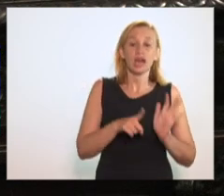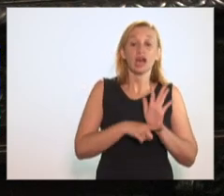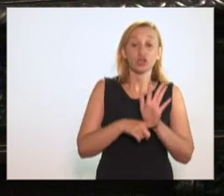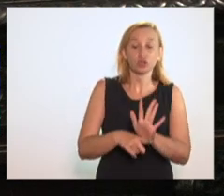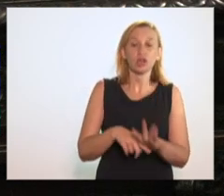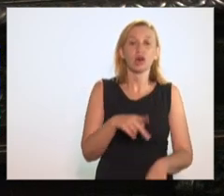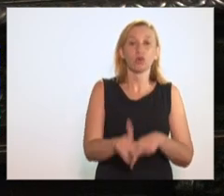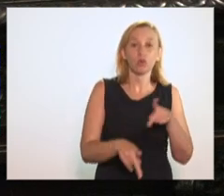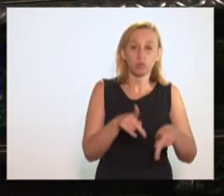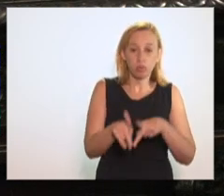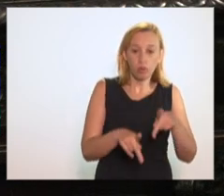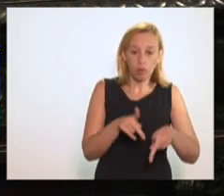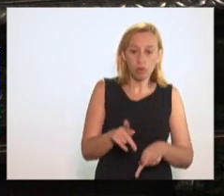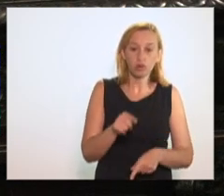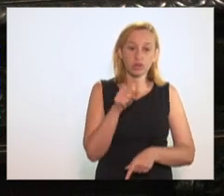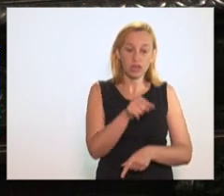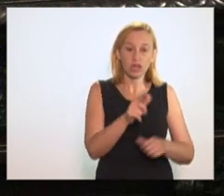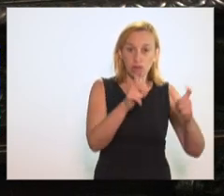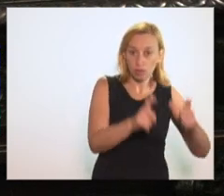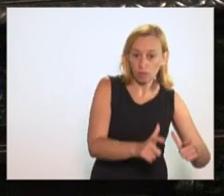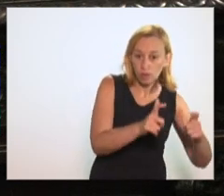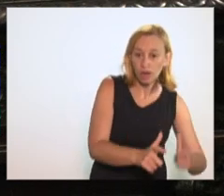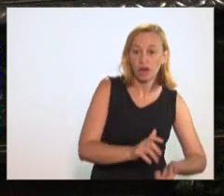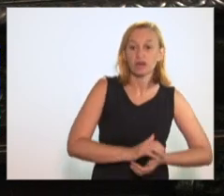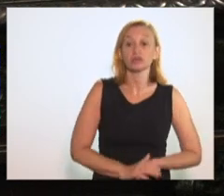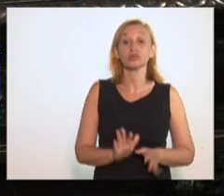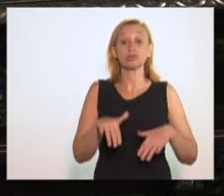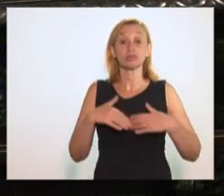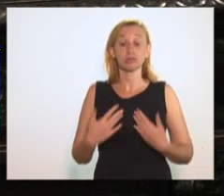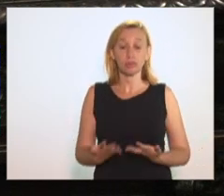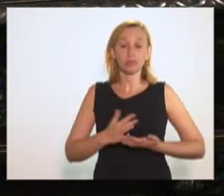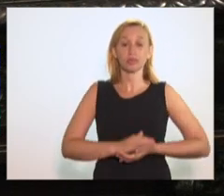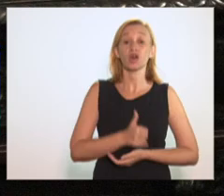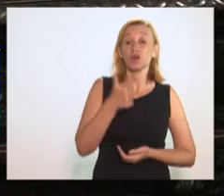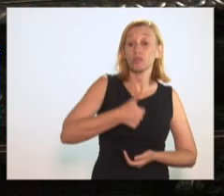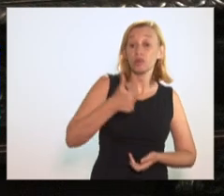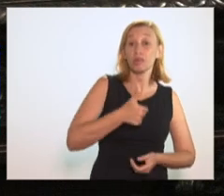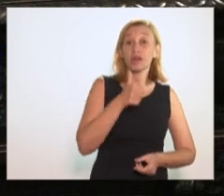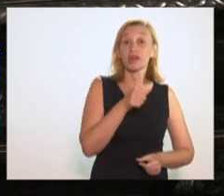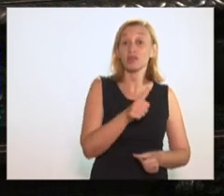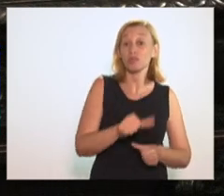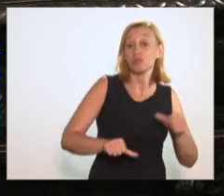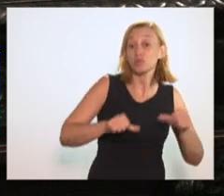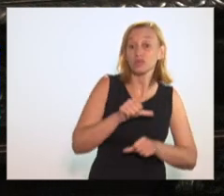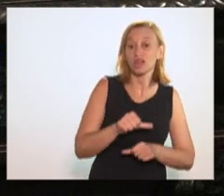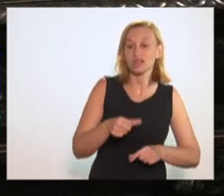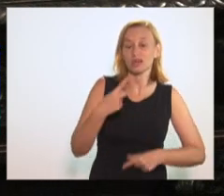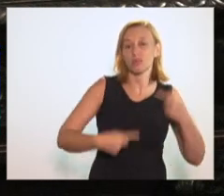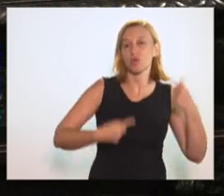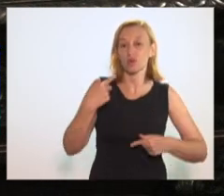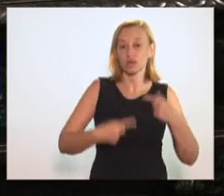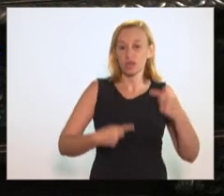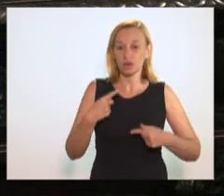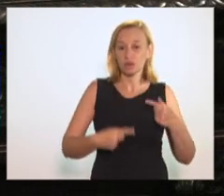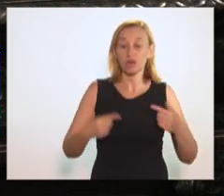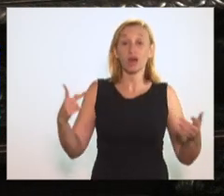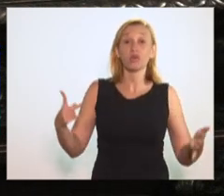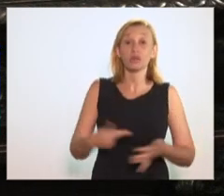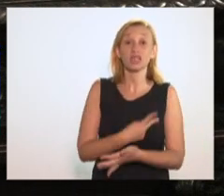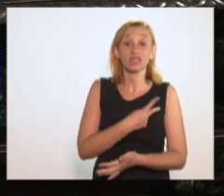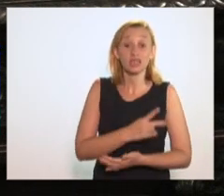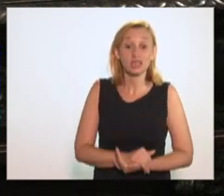população daquela região. No entanto, na primeira mudança política que ocorreu,